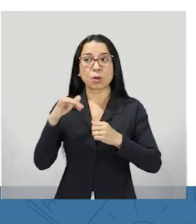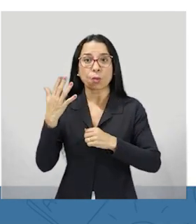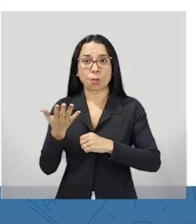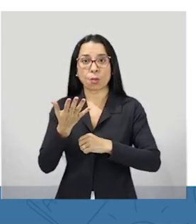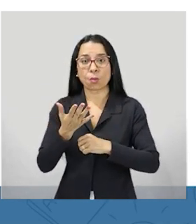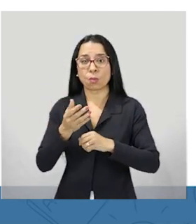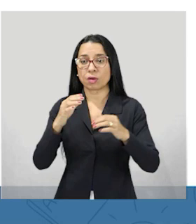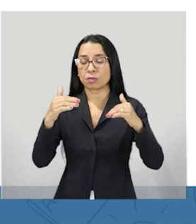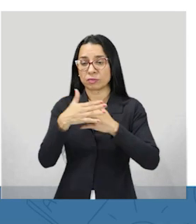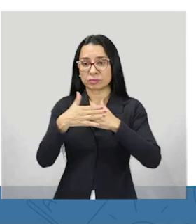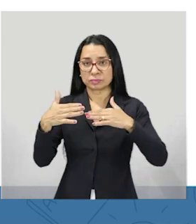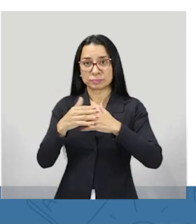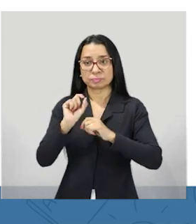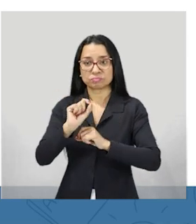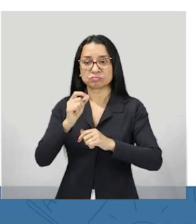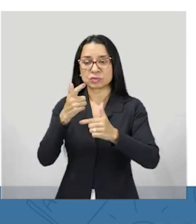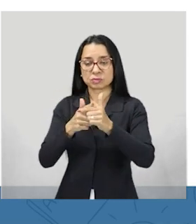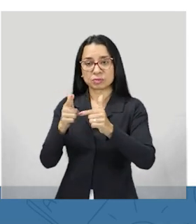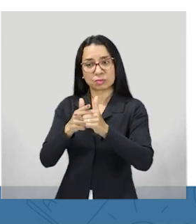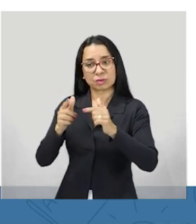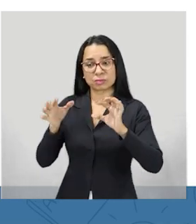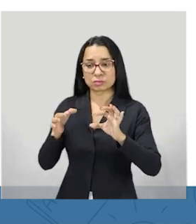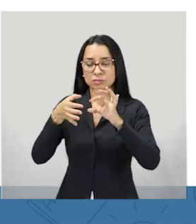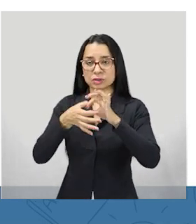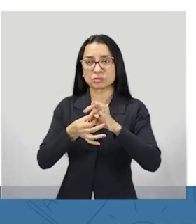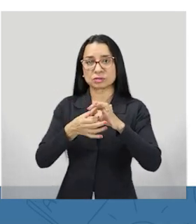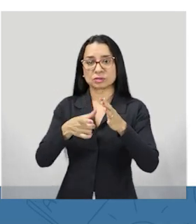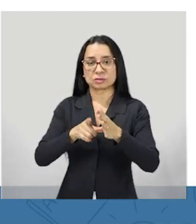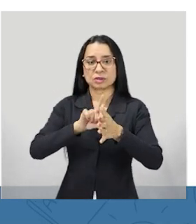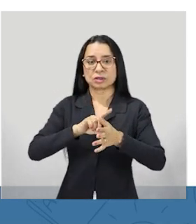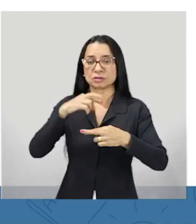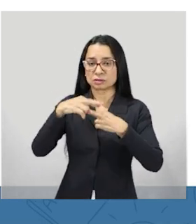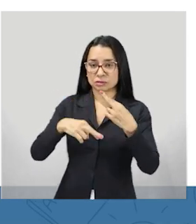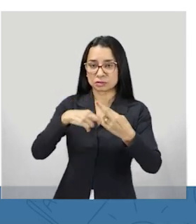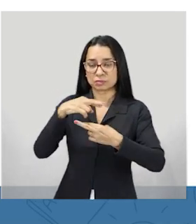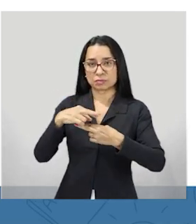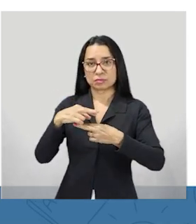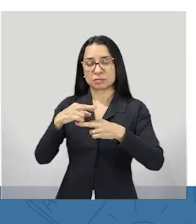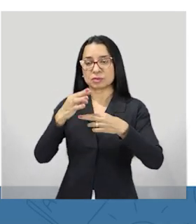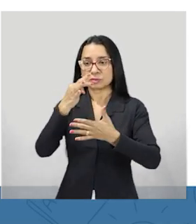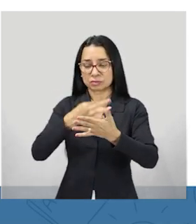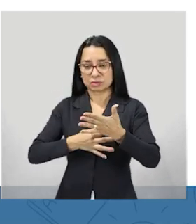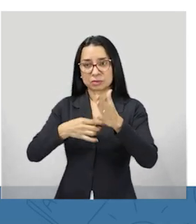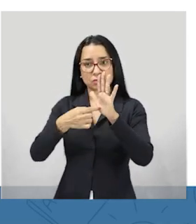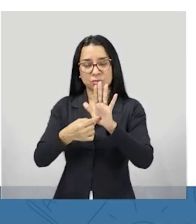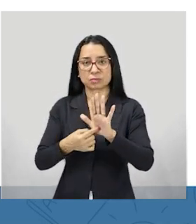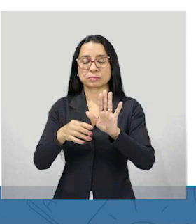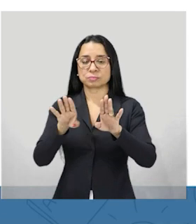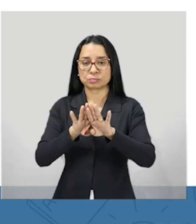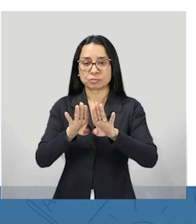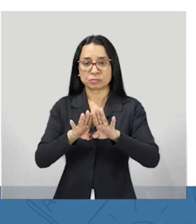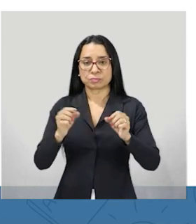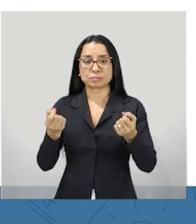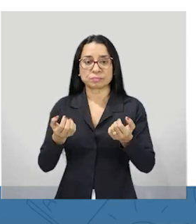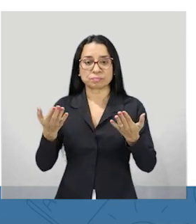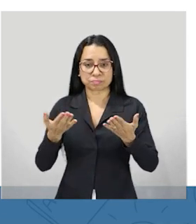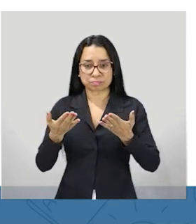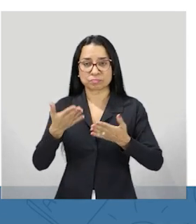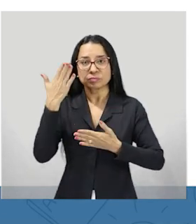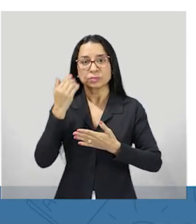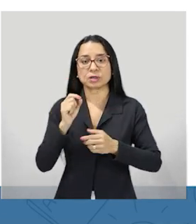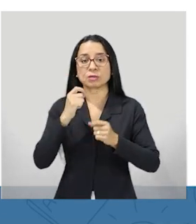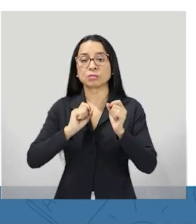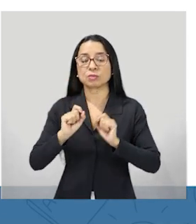que problemáticas eram essas que estão associadas antes da reforma que o texto vai te citar também. Fechou? Agora a gente já identificou o